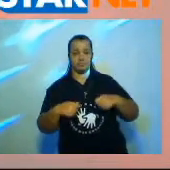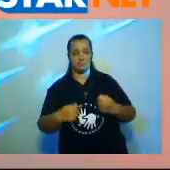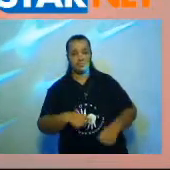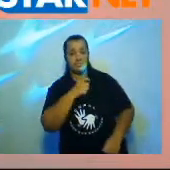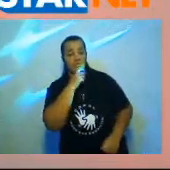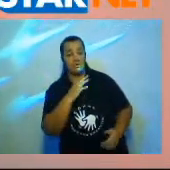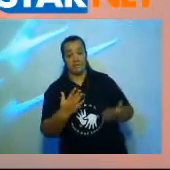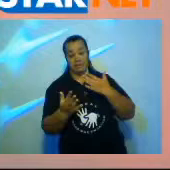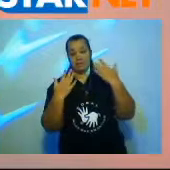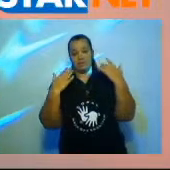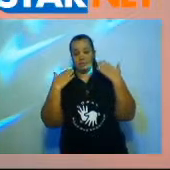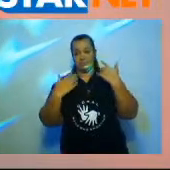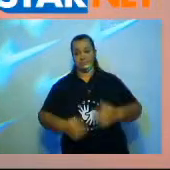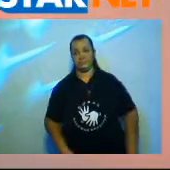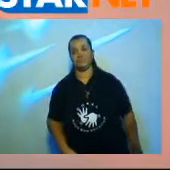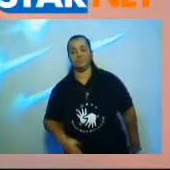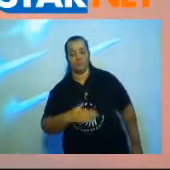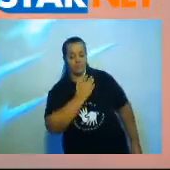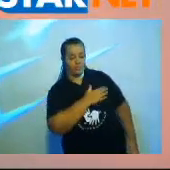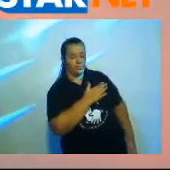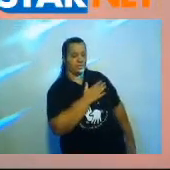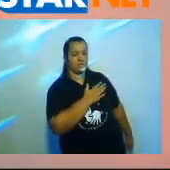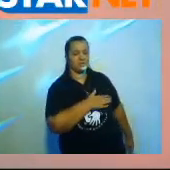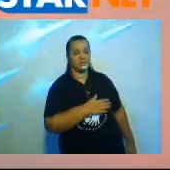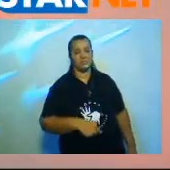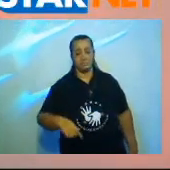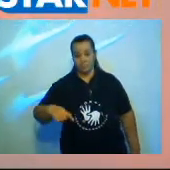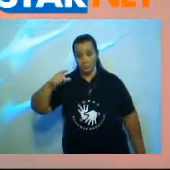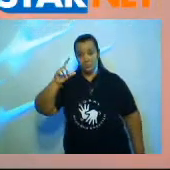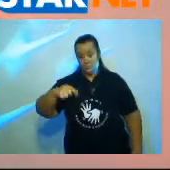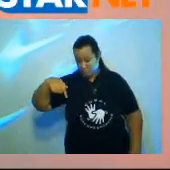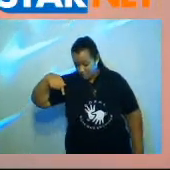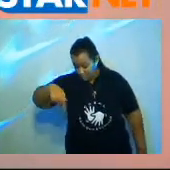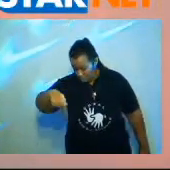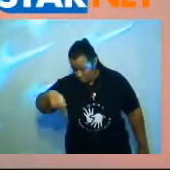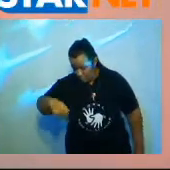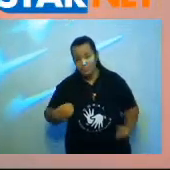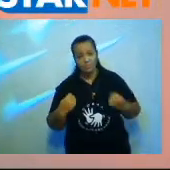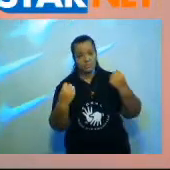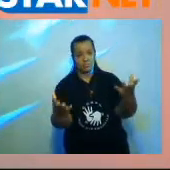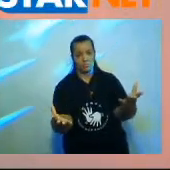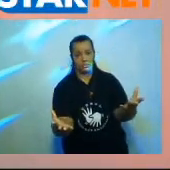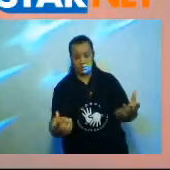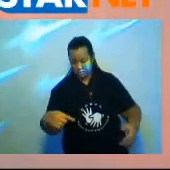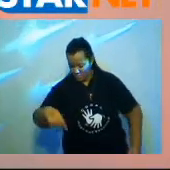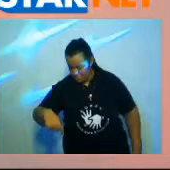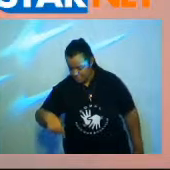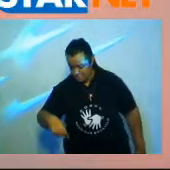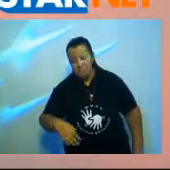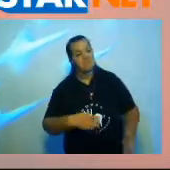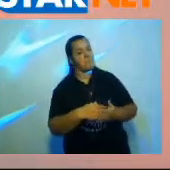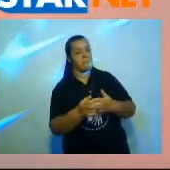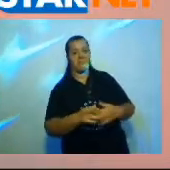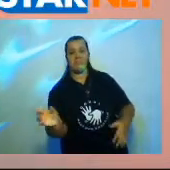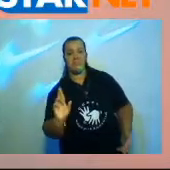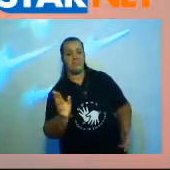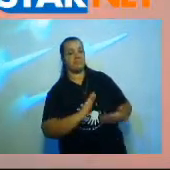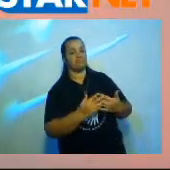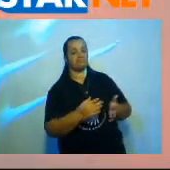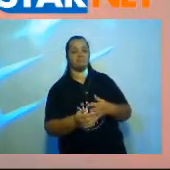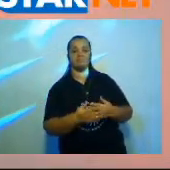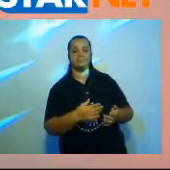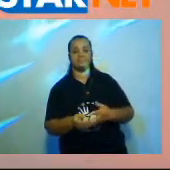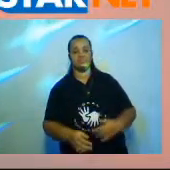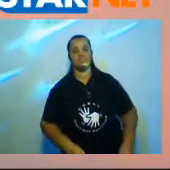inverno muito mais aquecido. Vamos aquecer o coração? Vamos doar? Então coloca a câmera do seu celular aqui no nosso QR Code, faça a doação, 5, 10, 15, quanto